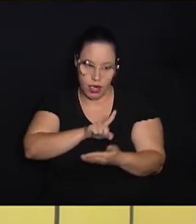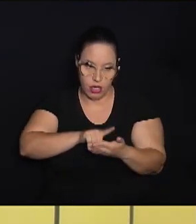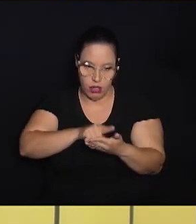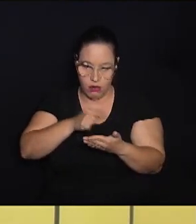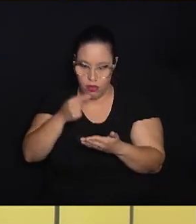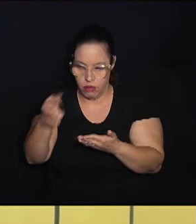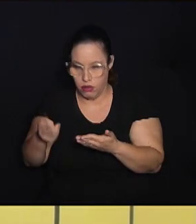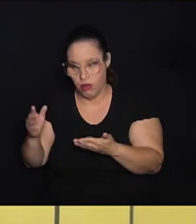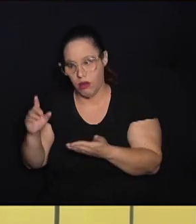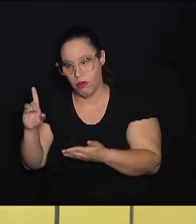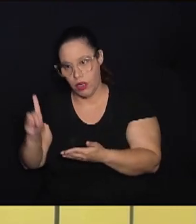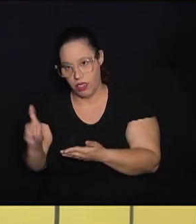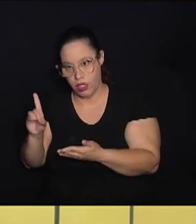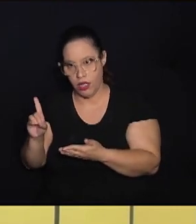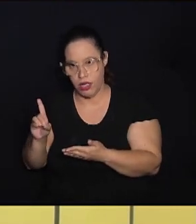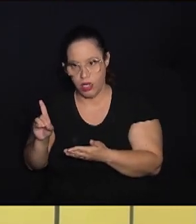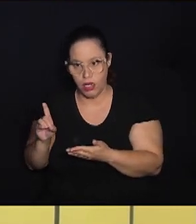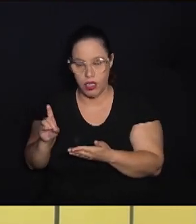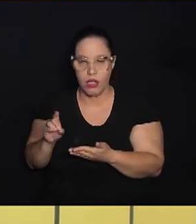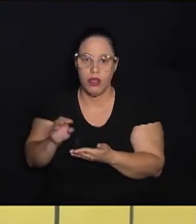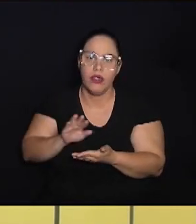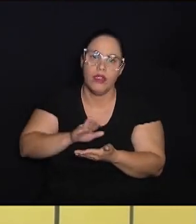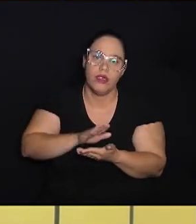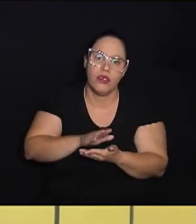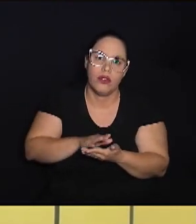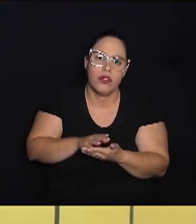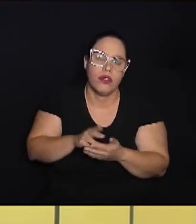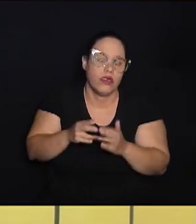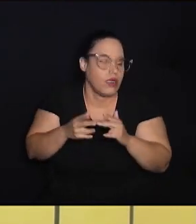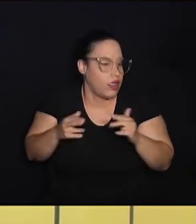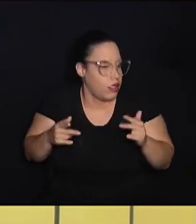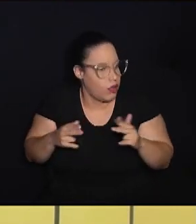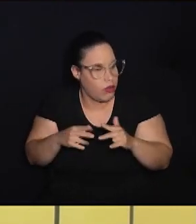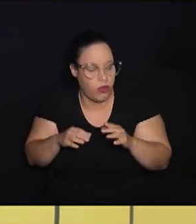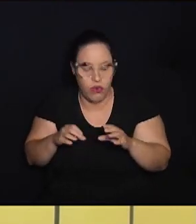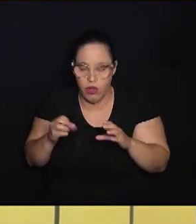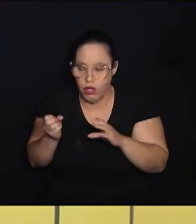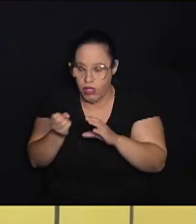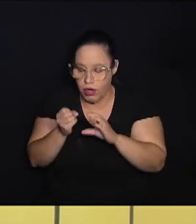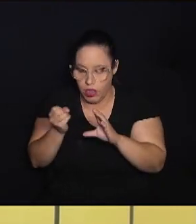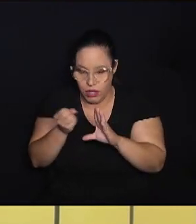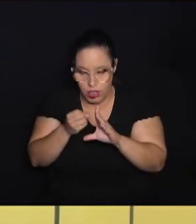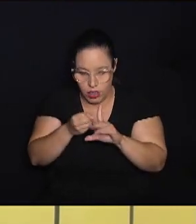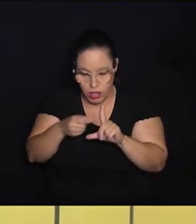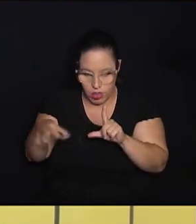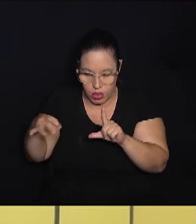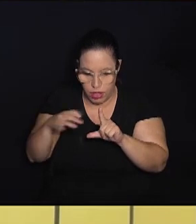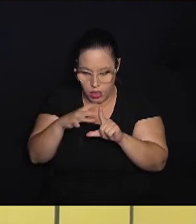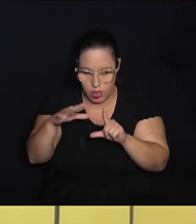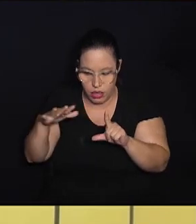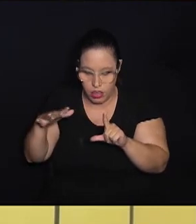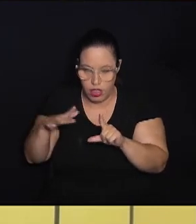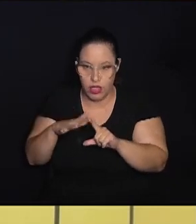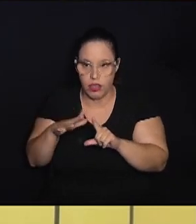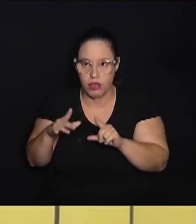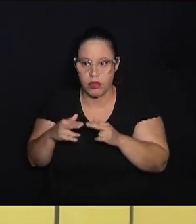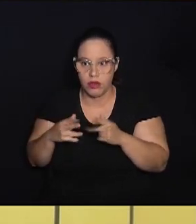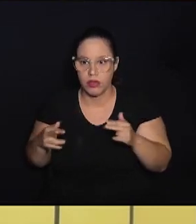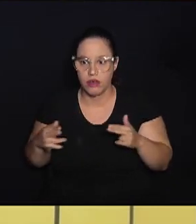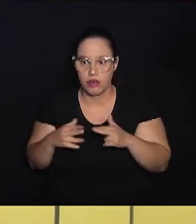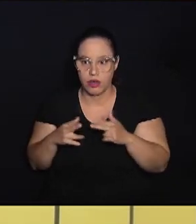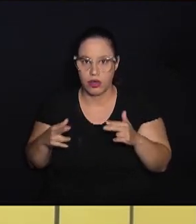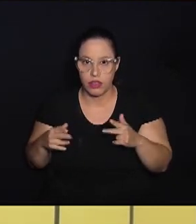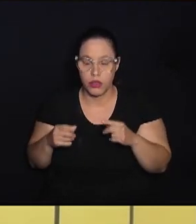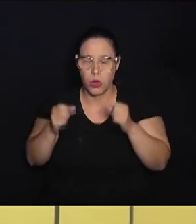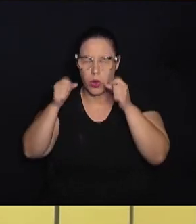direita então eles começam do fim por assim dizer E aí tem várias características de traço diferentes geralmente porque eu tô olha os